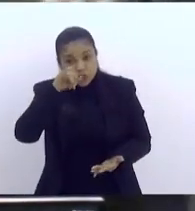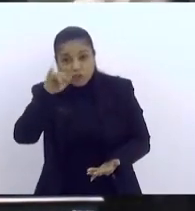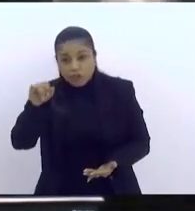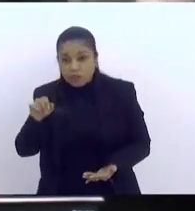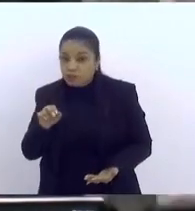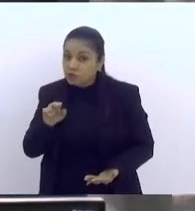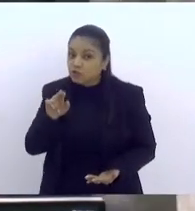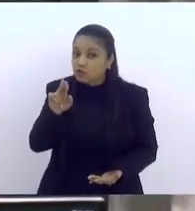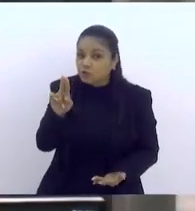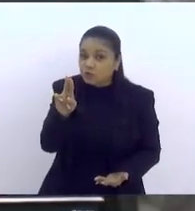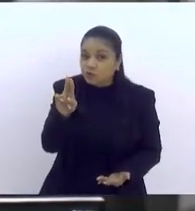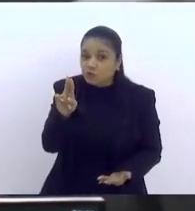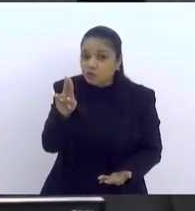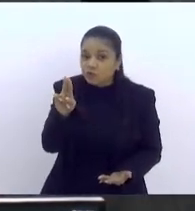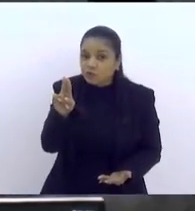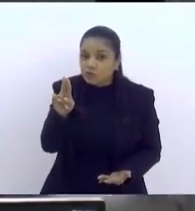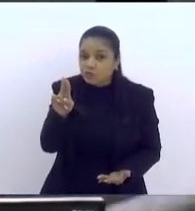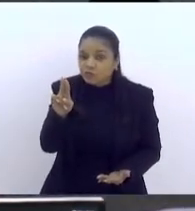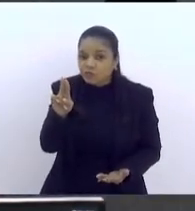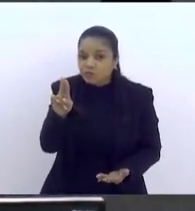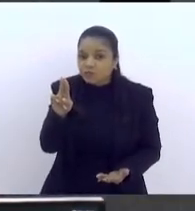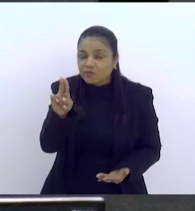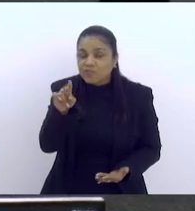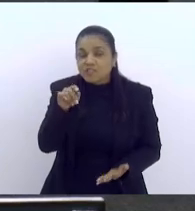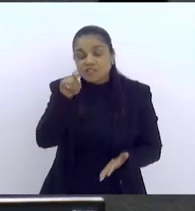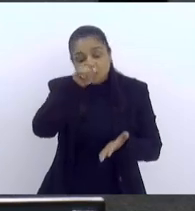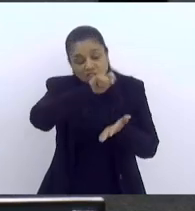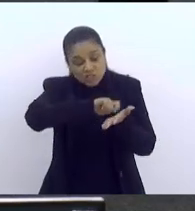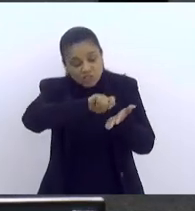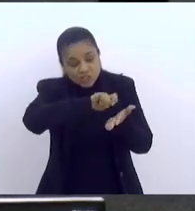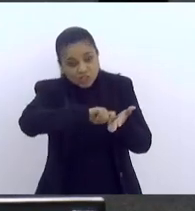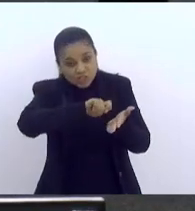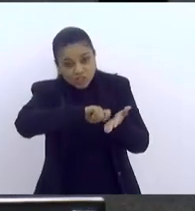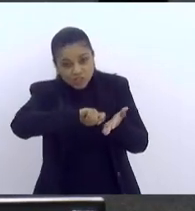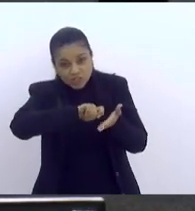scriptum est, está escrito